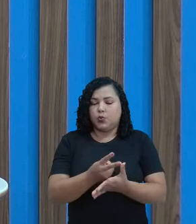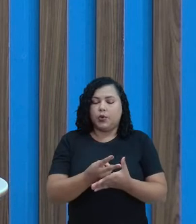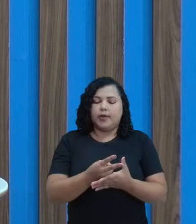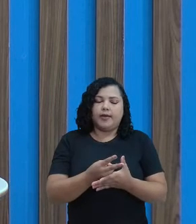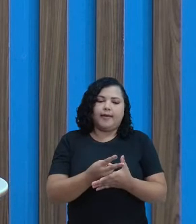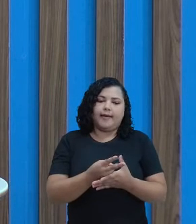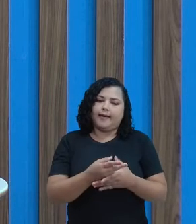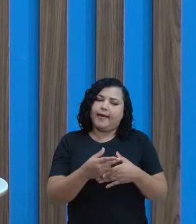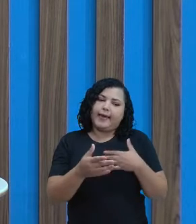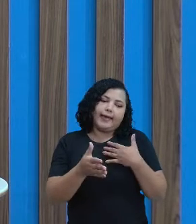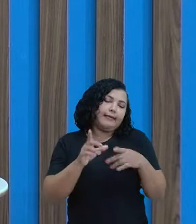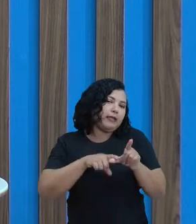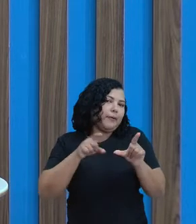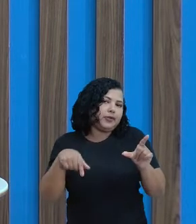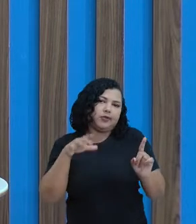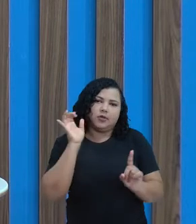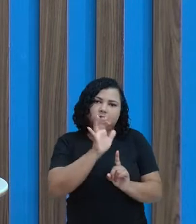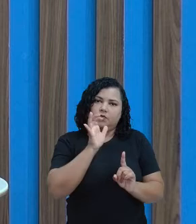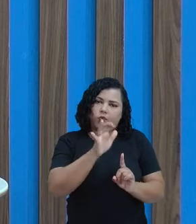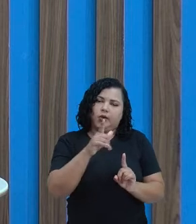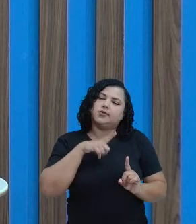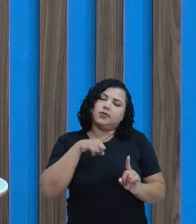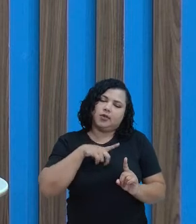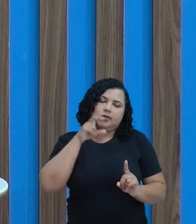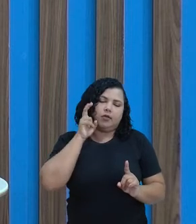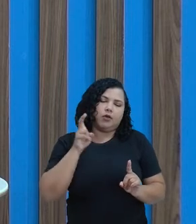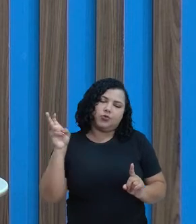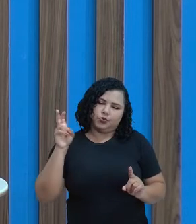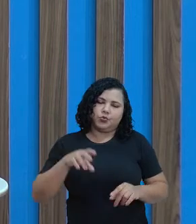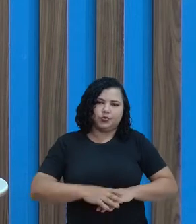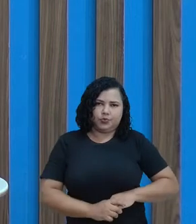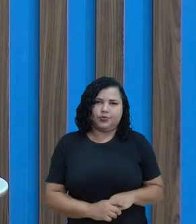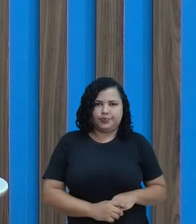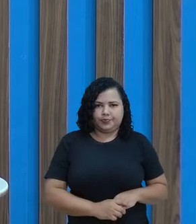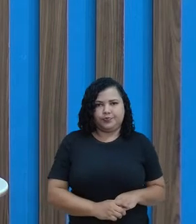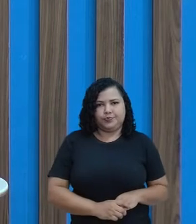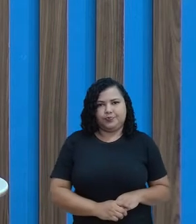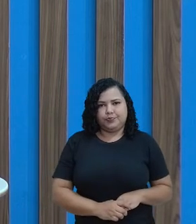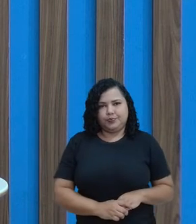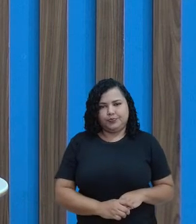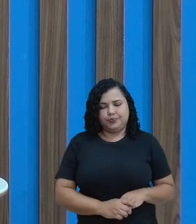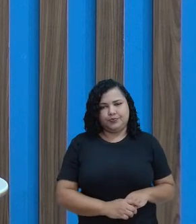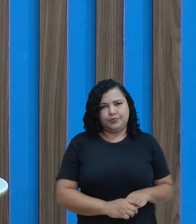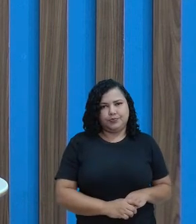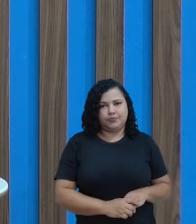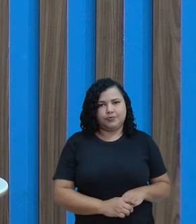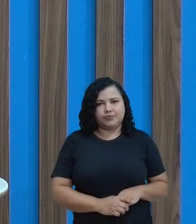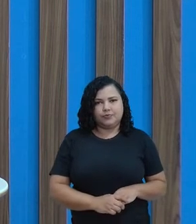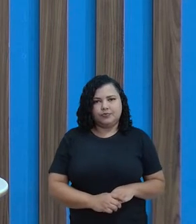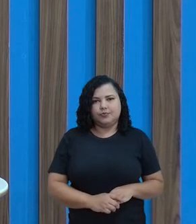choques e das convivências que essas culturas possam exercer, né?